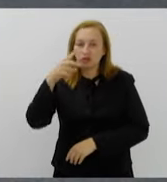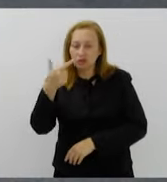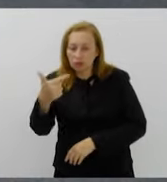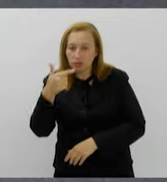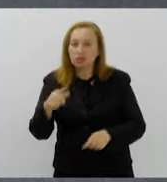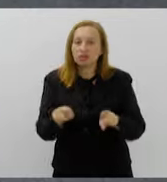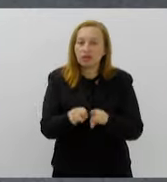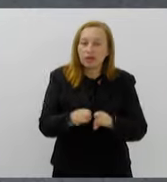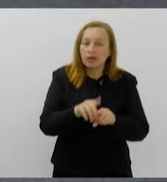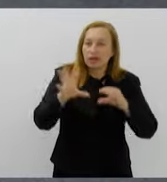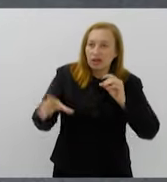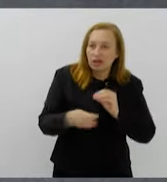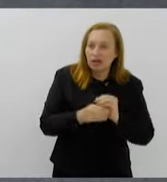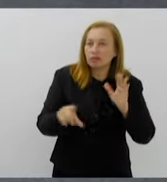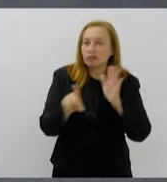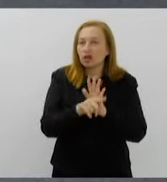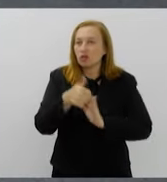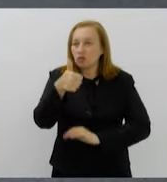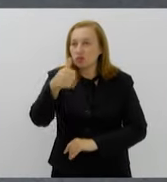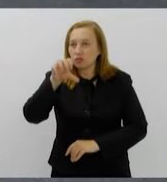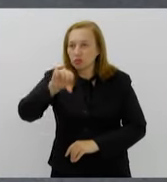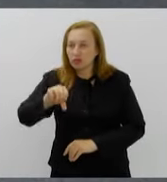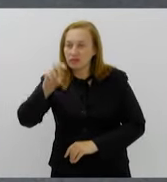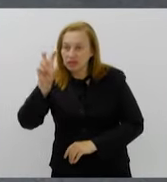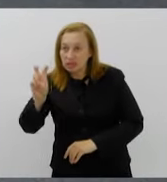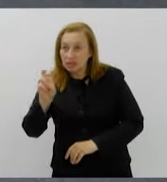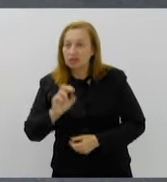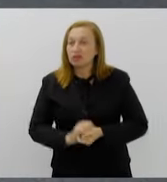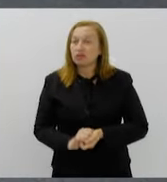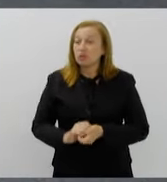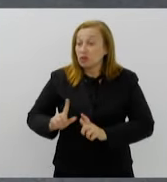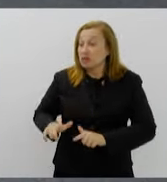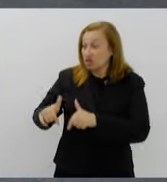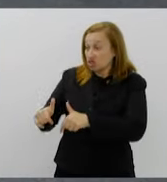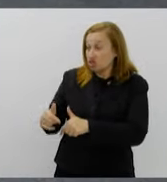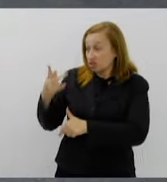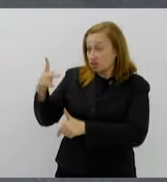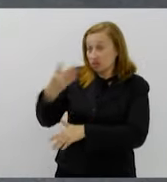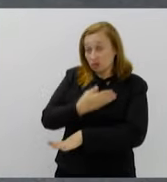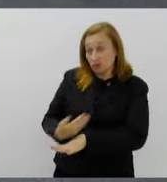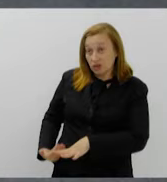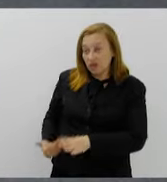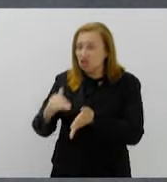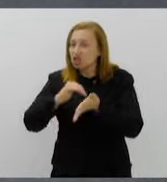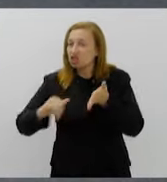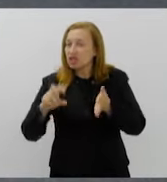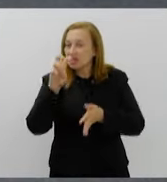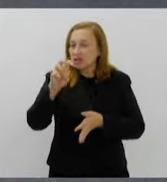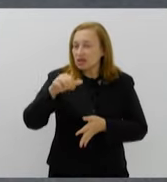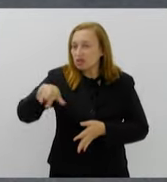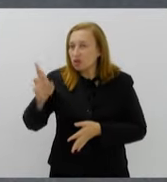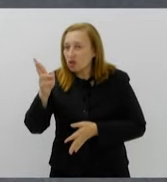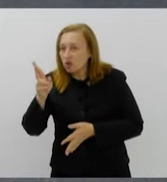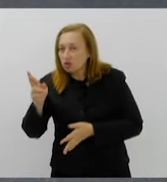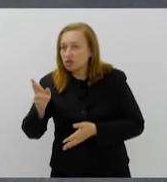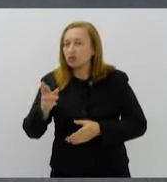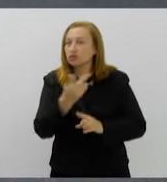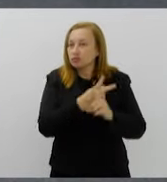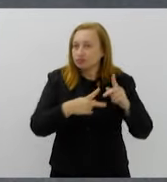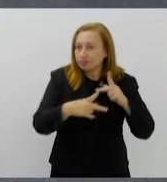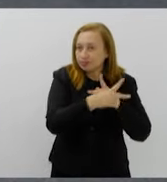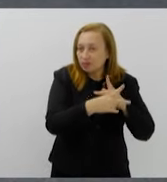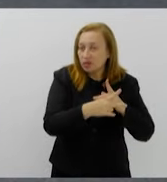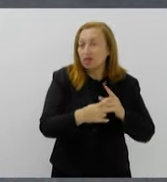a lei complementar 195 com esse ato do governador de retirar 5 bilhões do Rio previdência